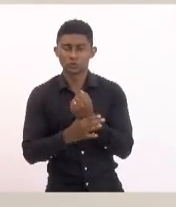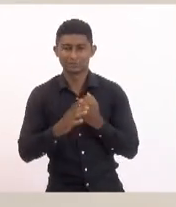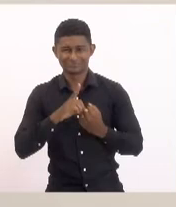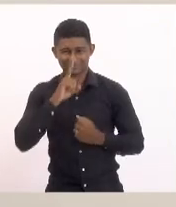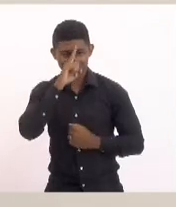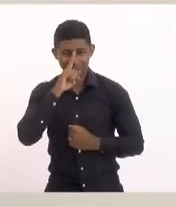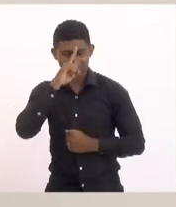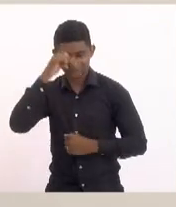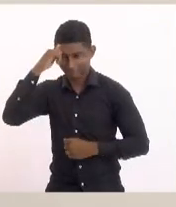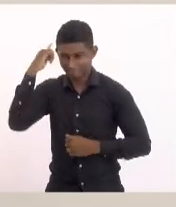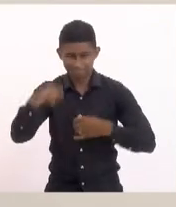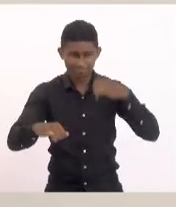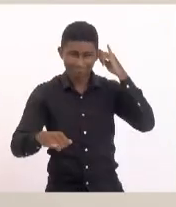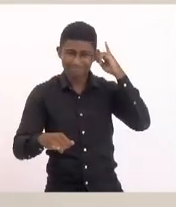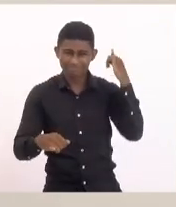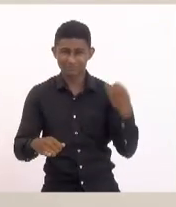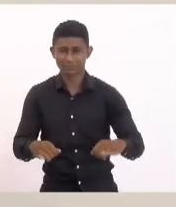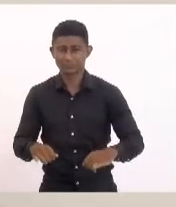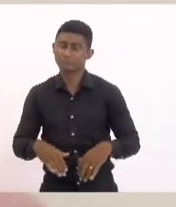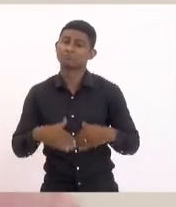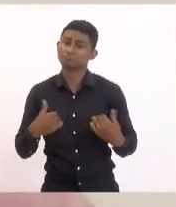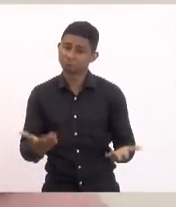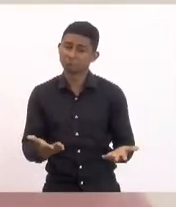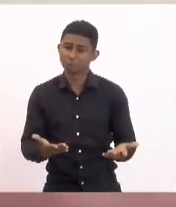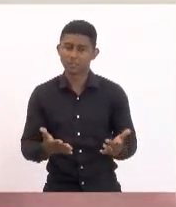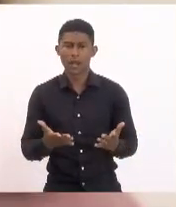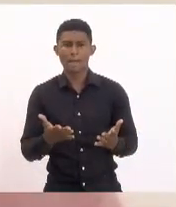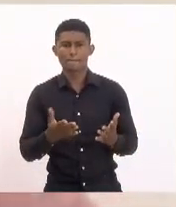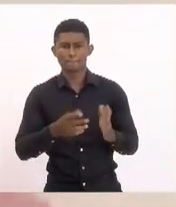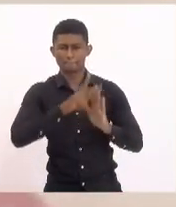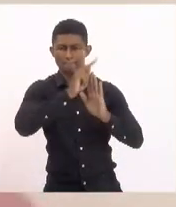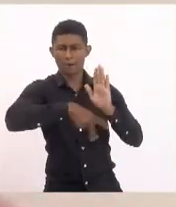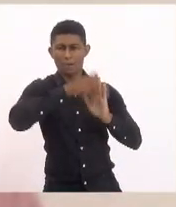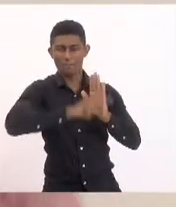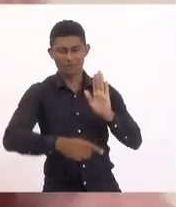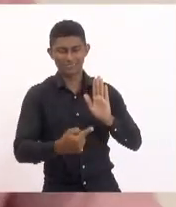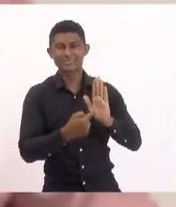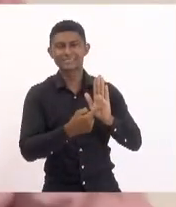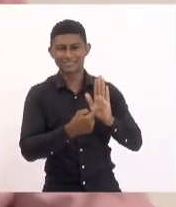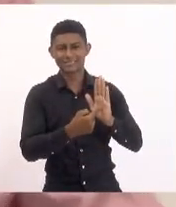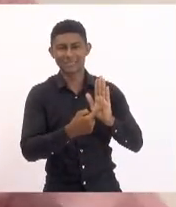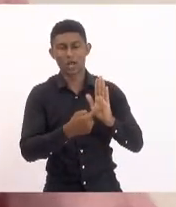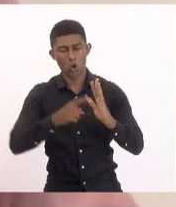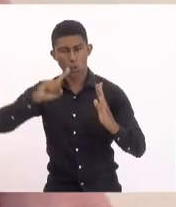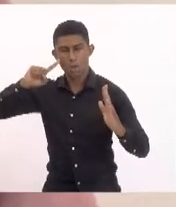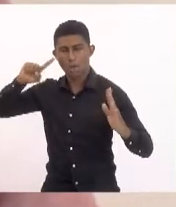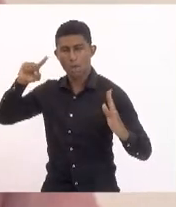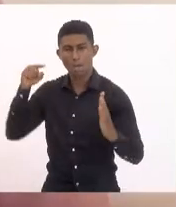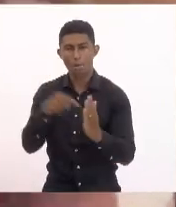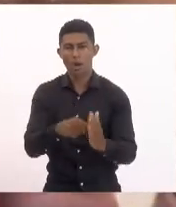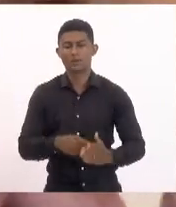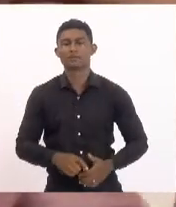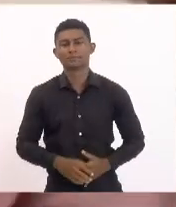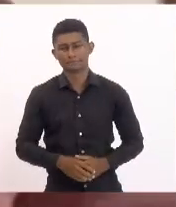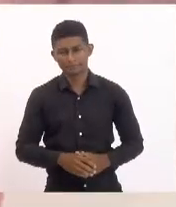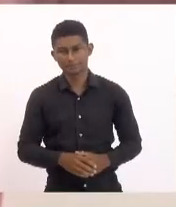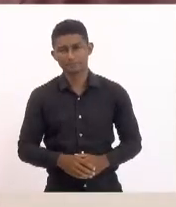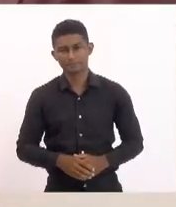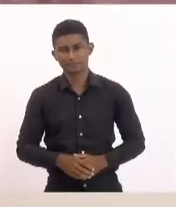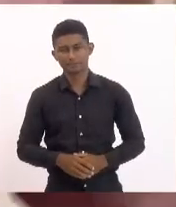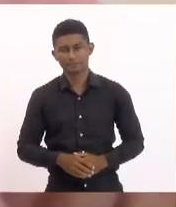perigo e vulnerabilidade. Então, esse projeto ele vem nessa linha, com esse objetivo, né,